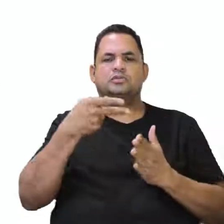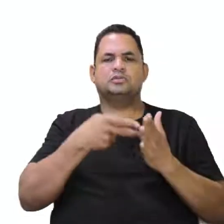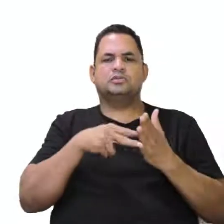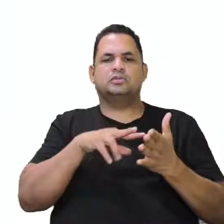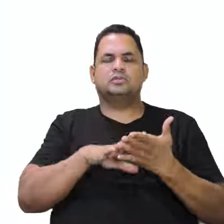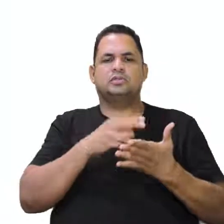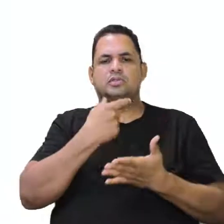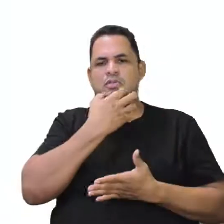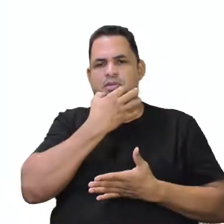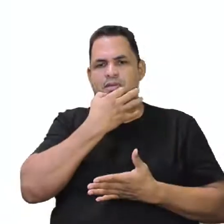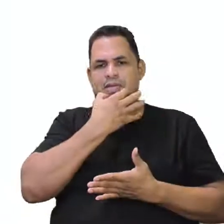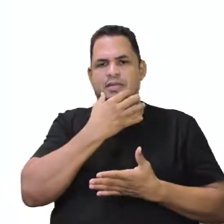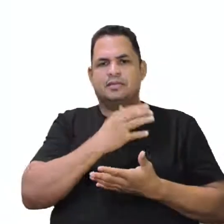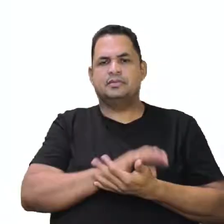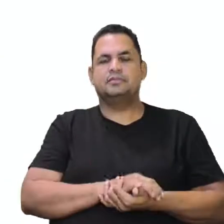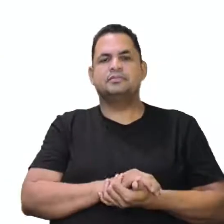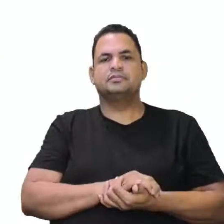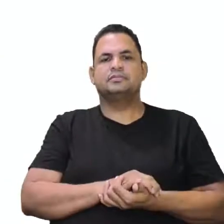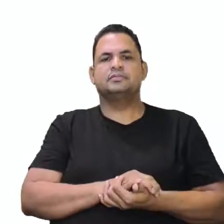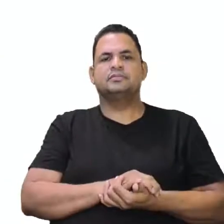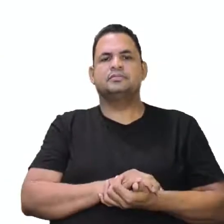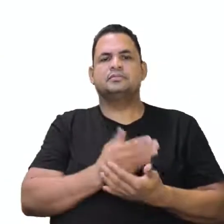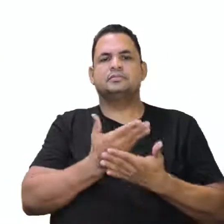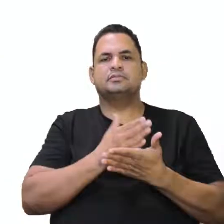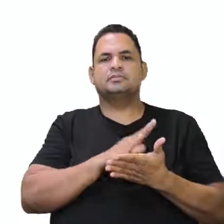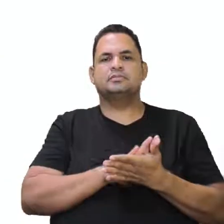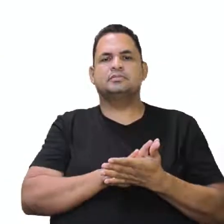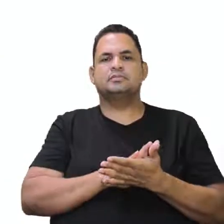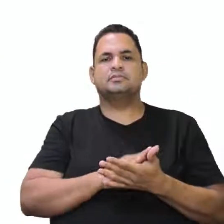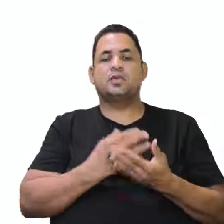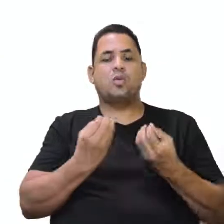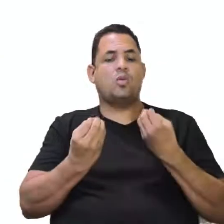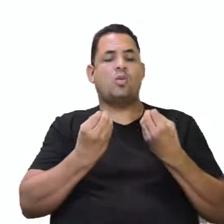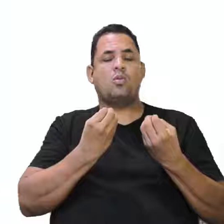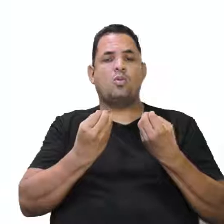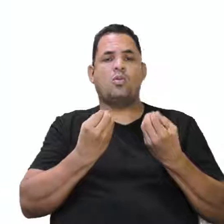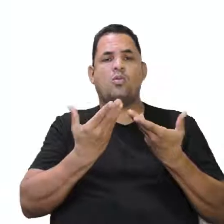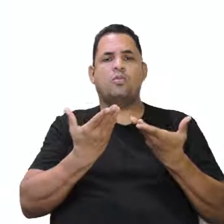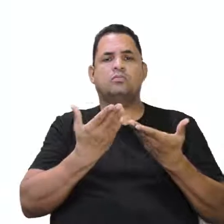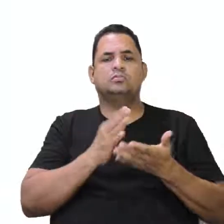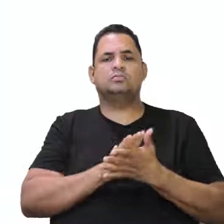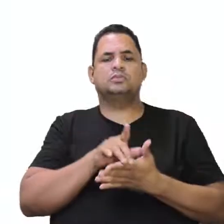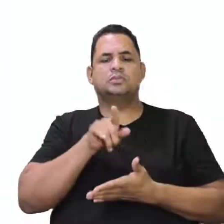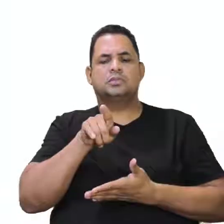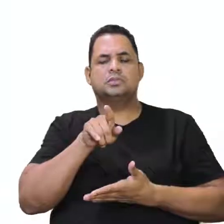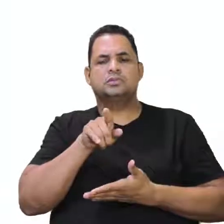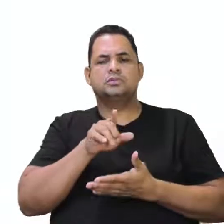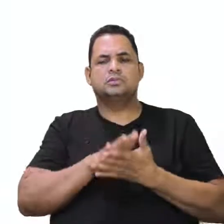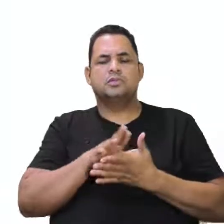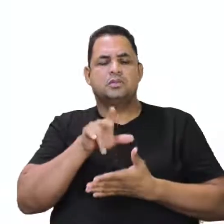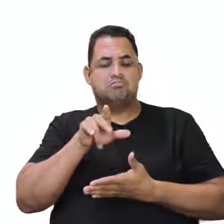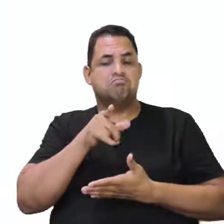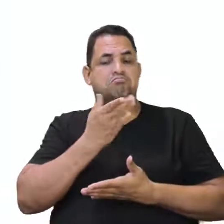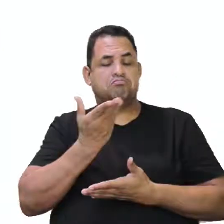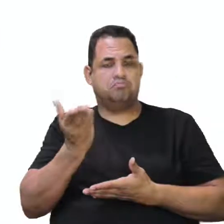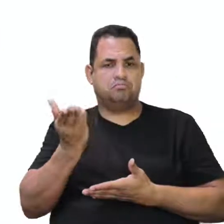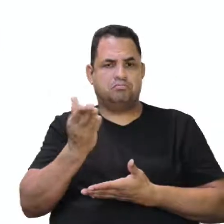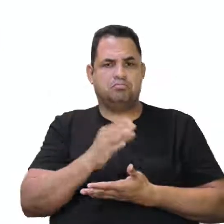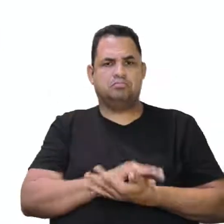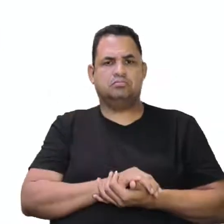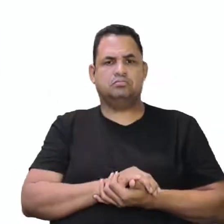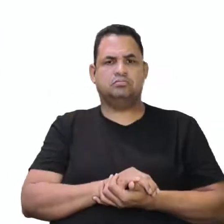em inglês. Aqui, ó, tá com uma tradução de como. Alguém como você, igualzinho a